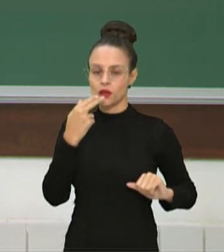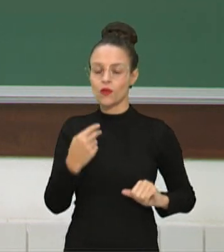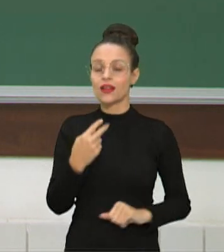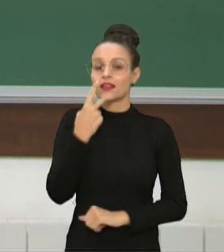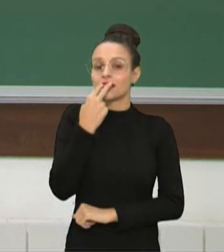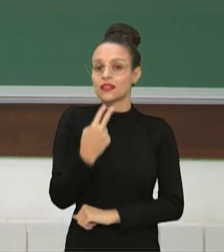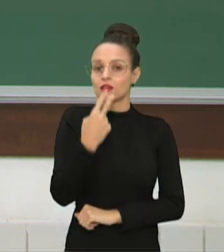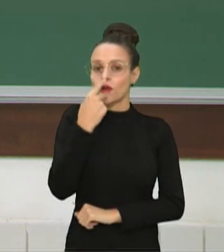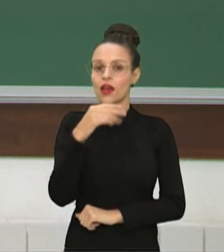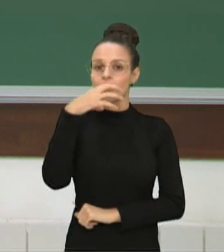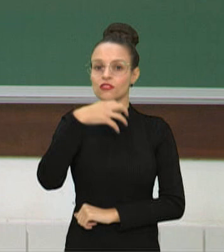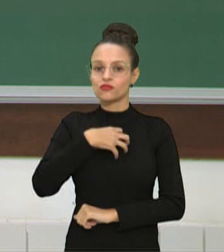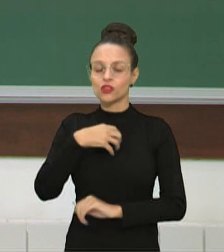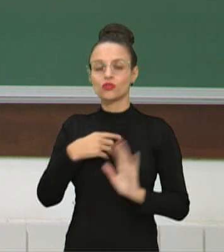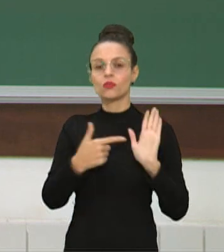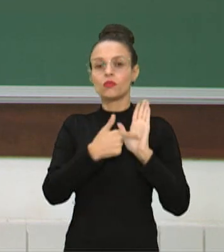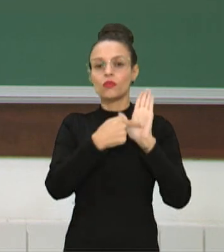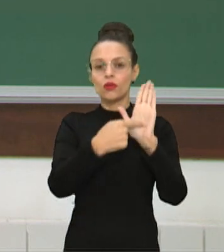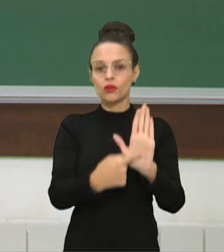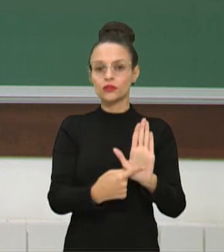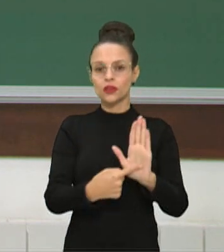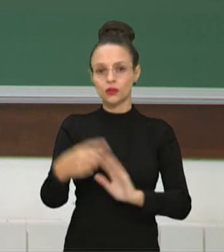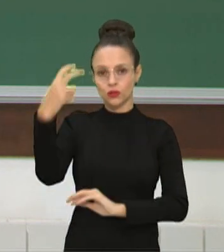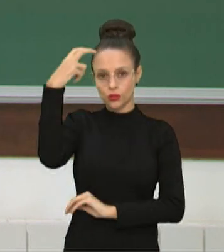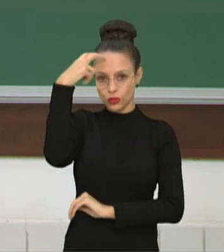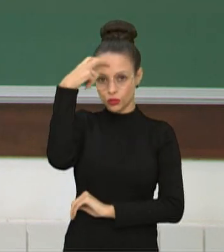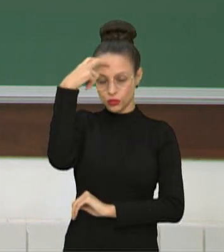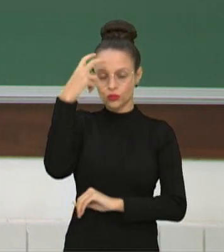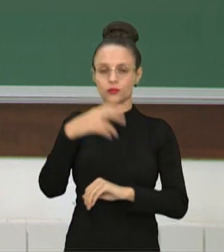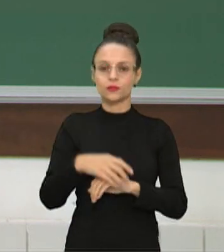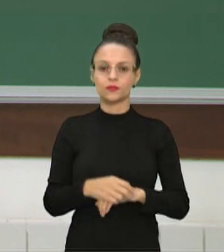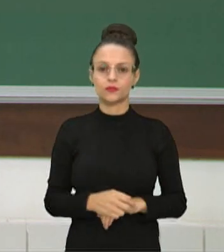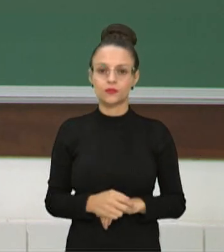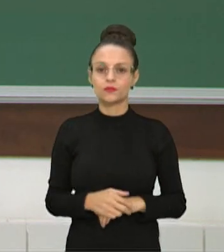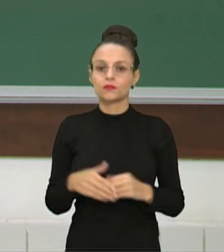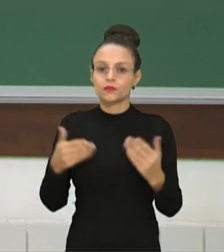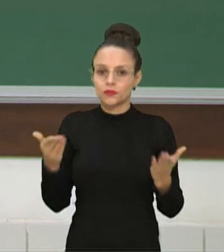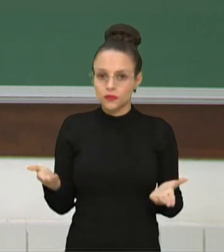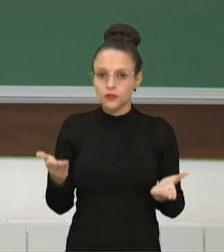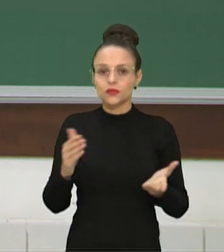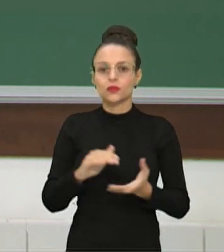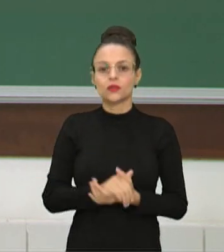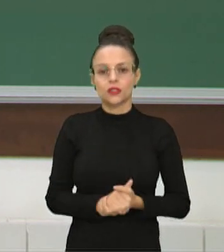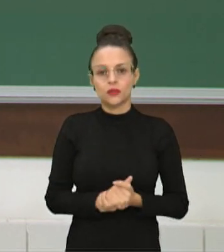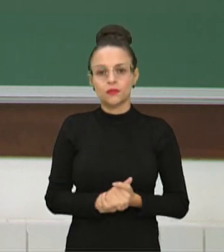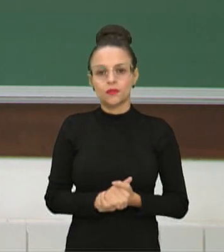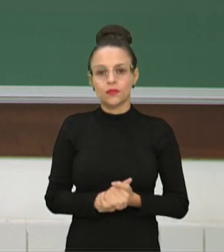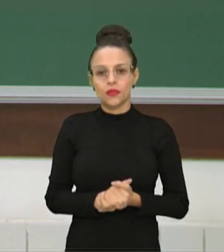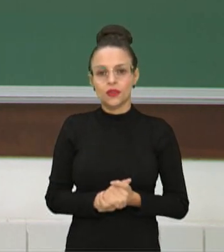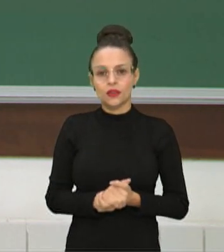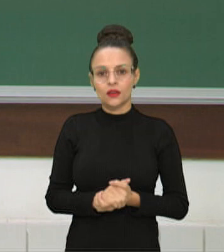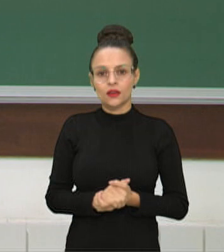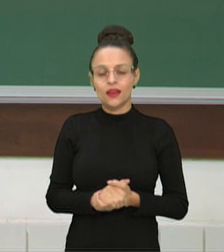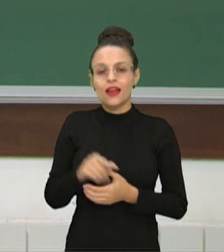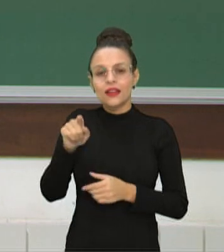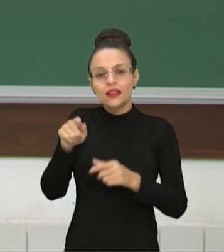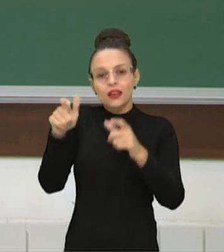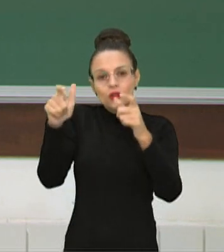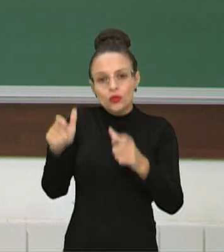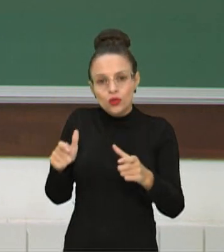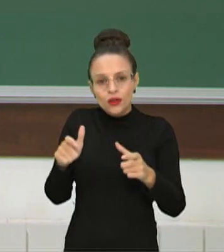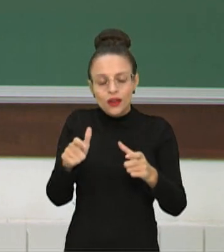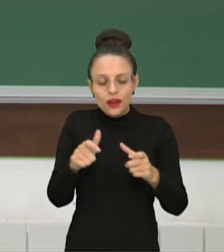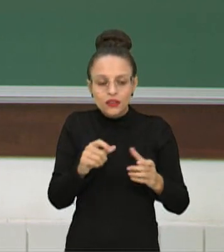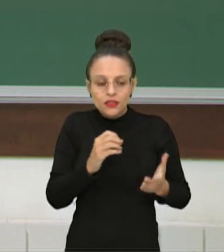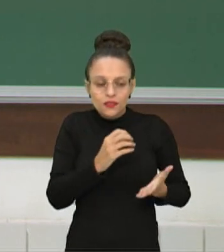uma forma de você demonstrar a cultura e onde você está. Então, ali é uma região de feudo